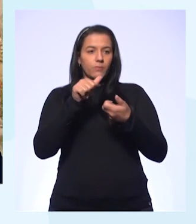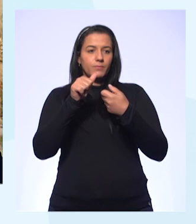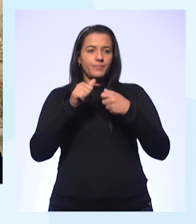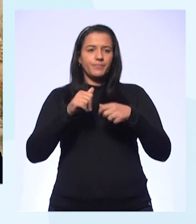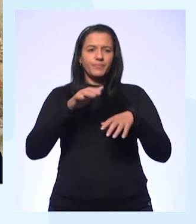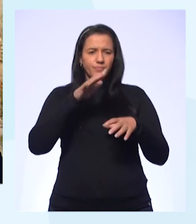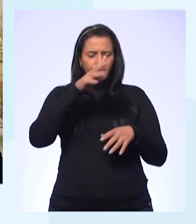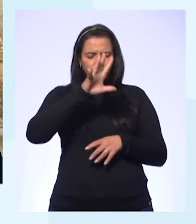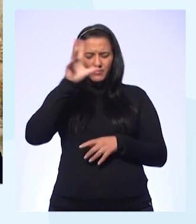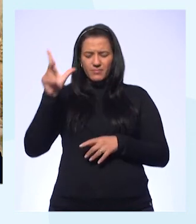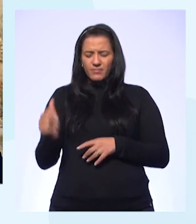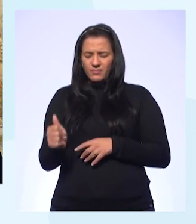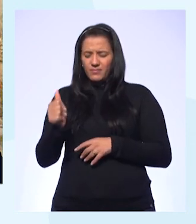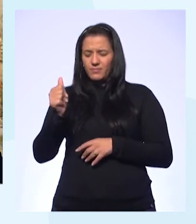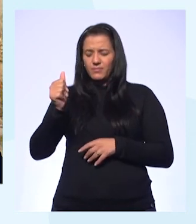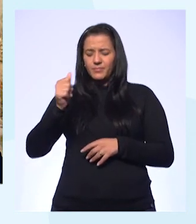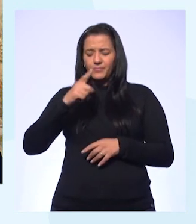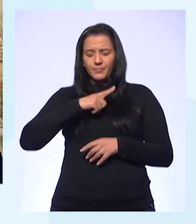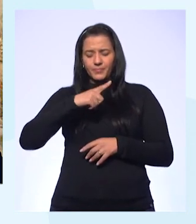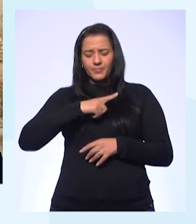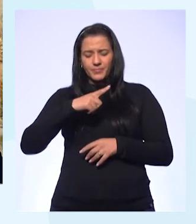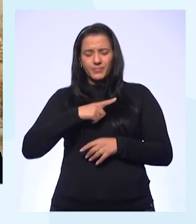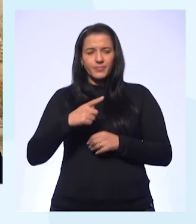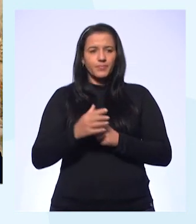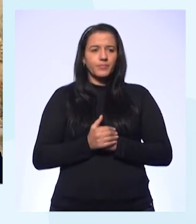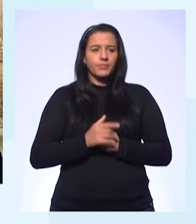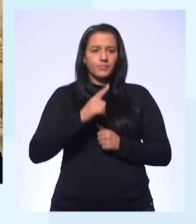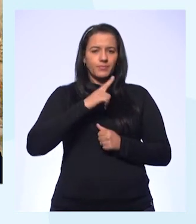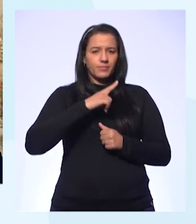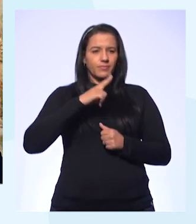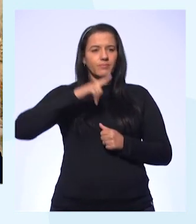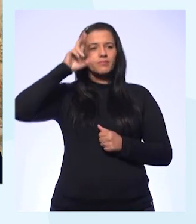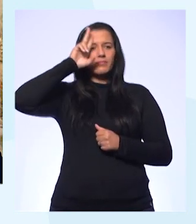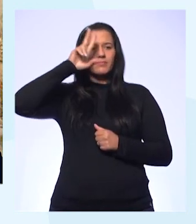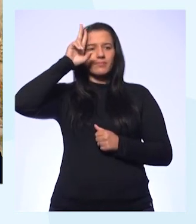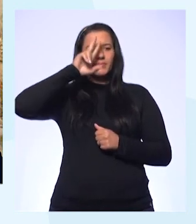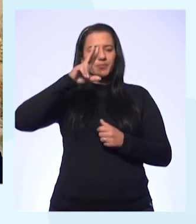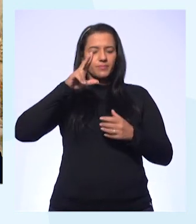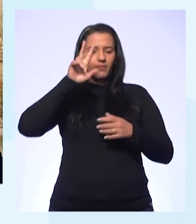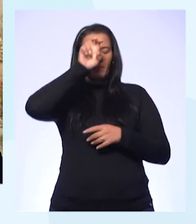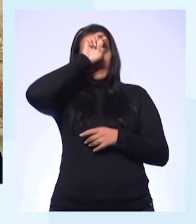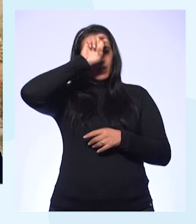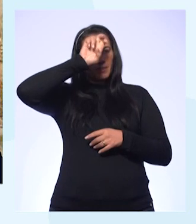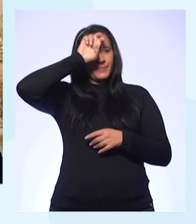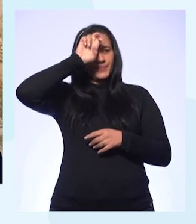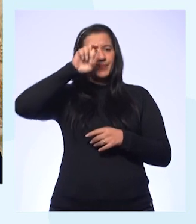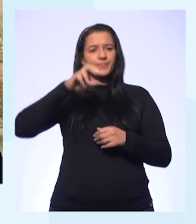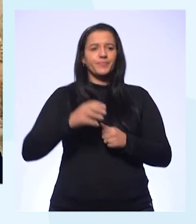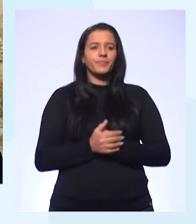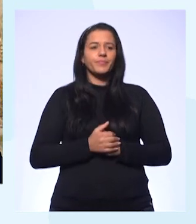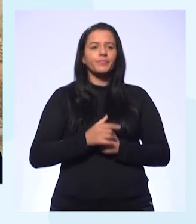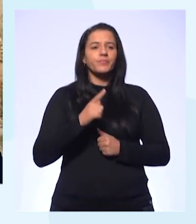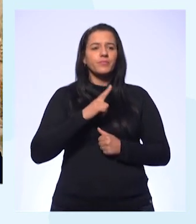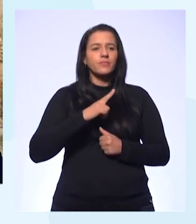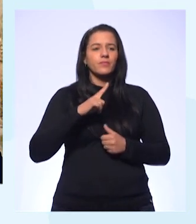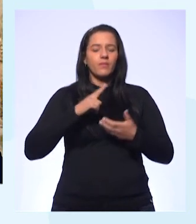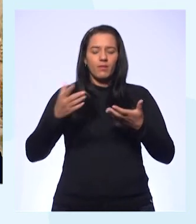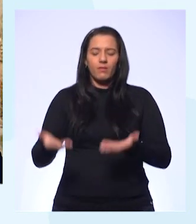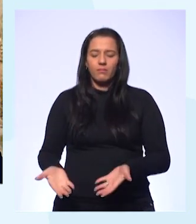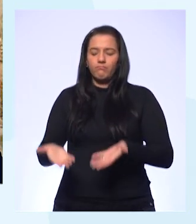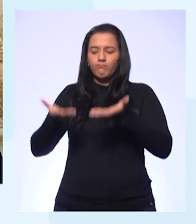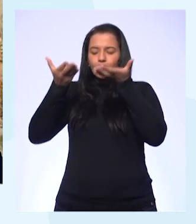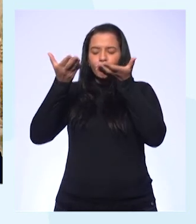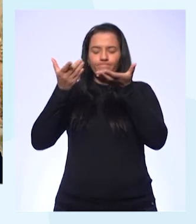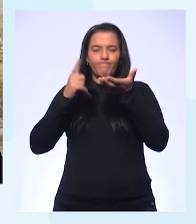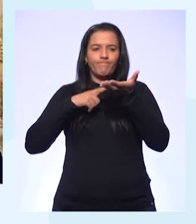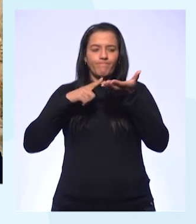né, ele é famoso por causa dessa questão histórica e principalmente do Egito, né, que foi um dos maiores impérios que nós tivemos